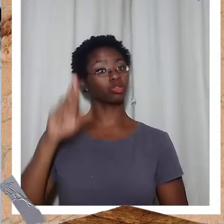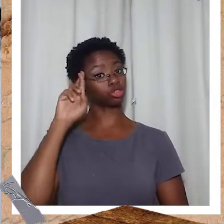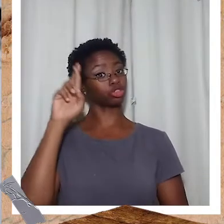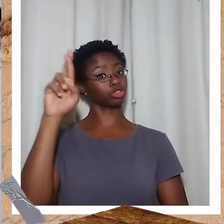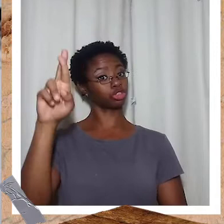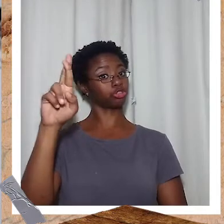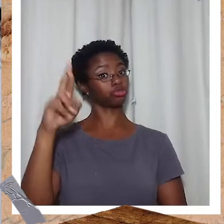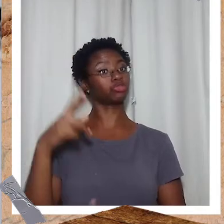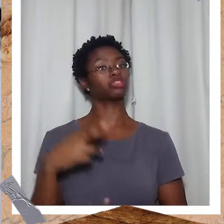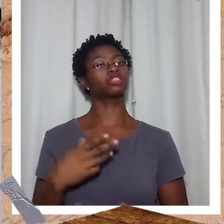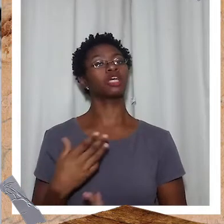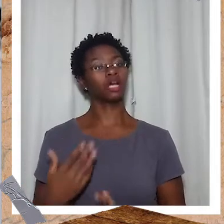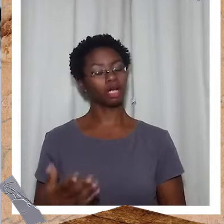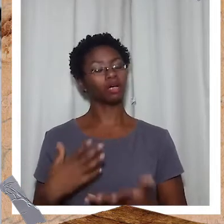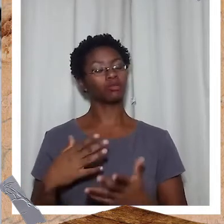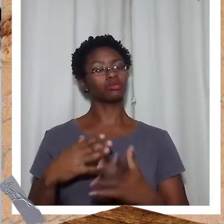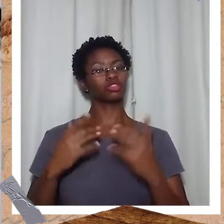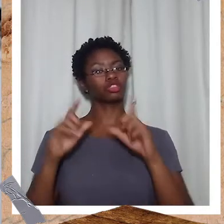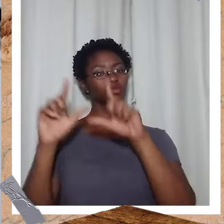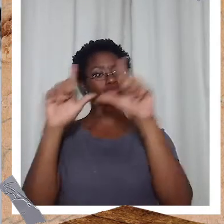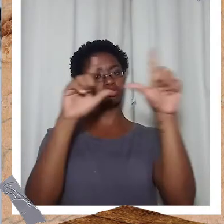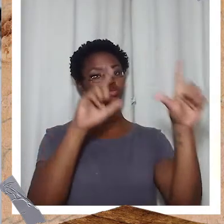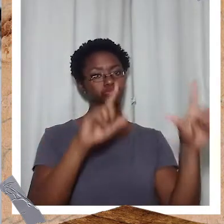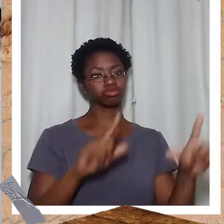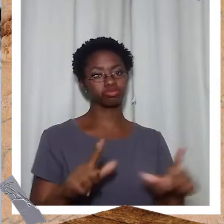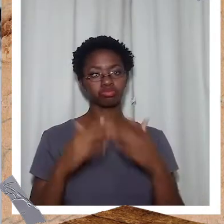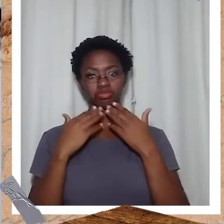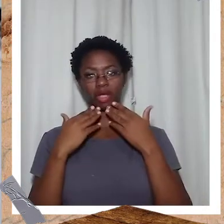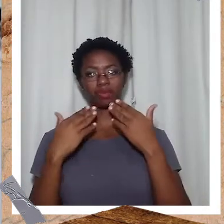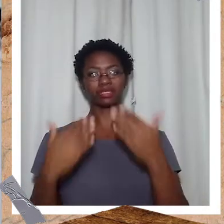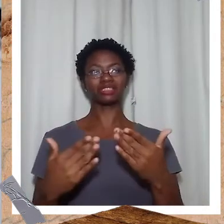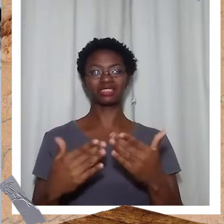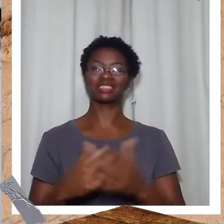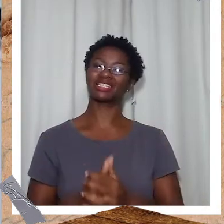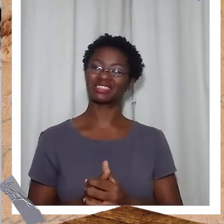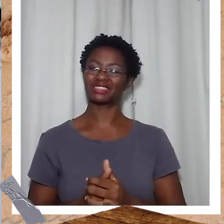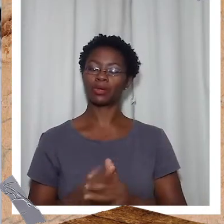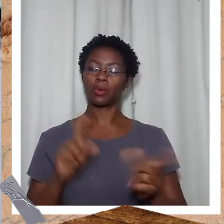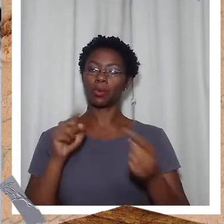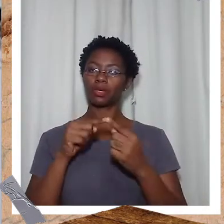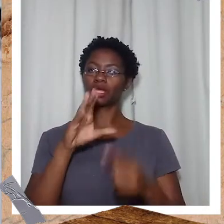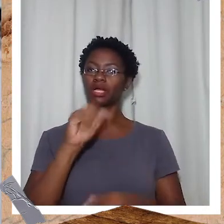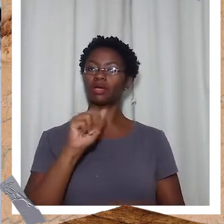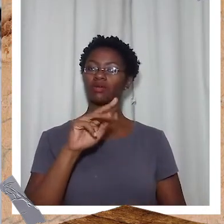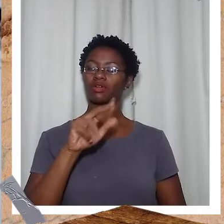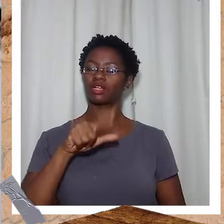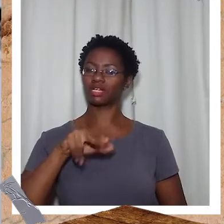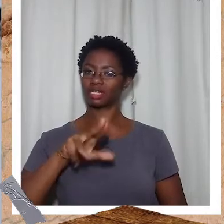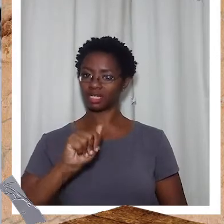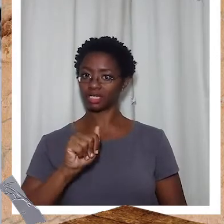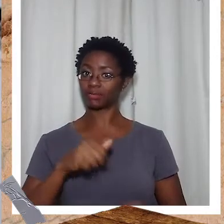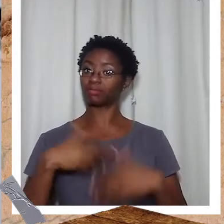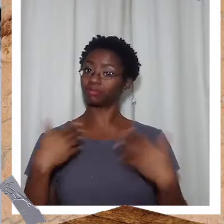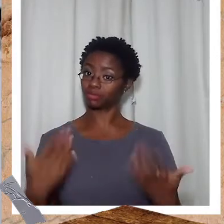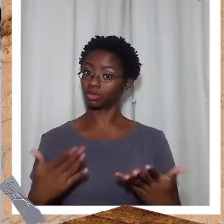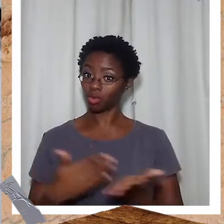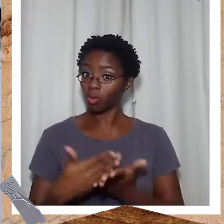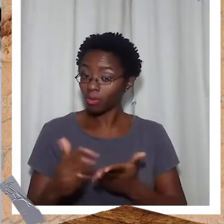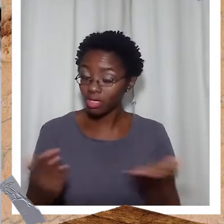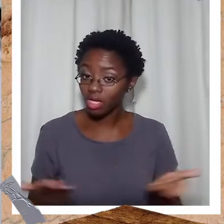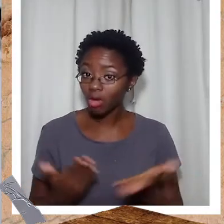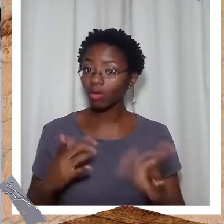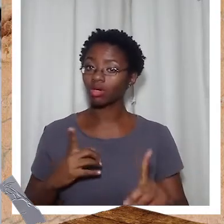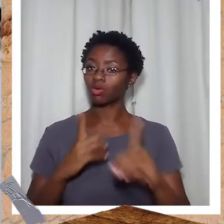definitiva redenção de Carolina Maria de Jesus. Naveguemos juntos, então, por essas águas rumo ao